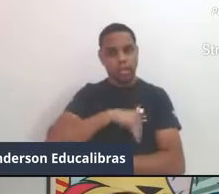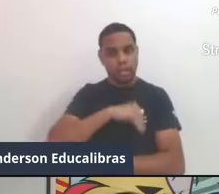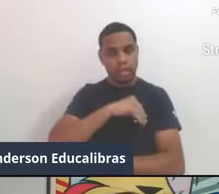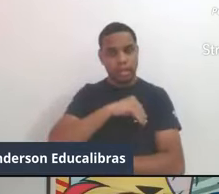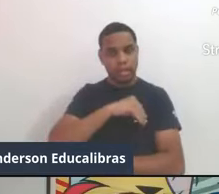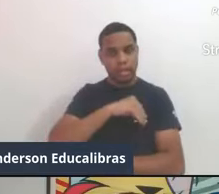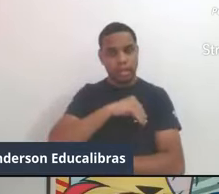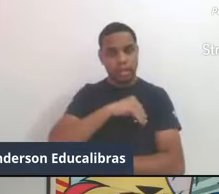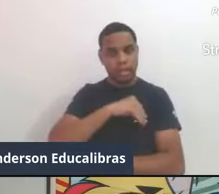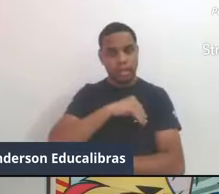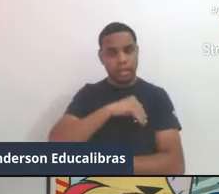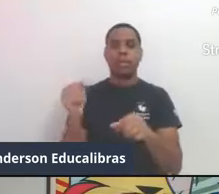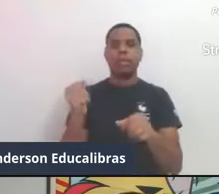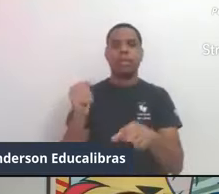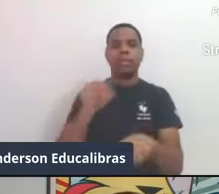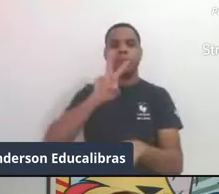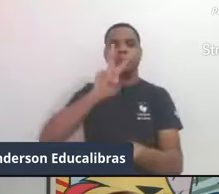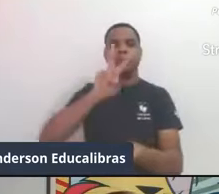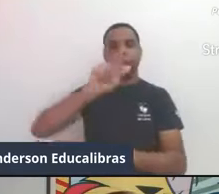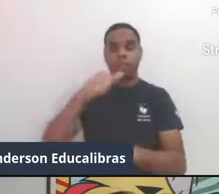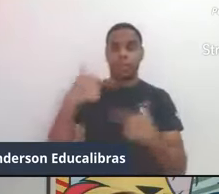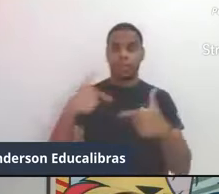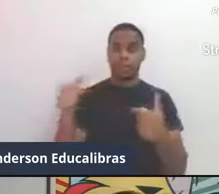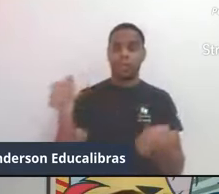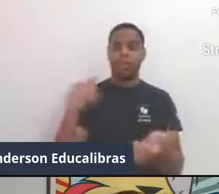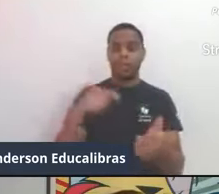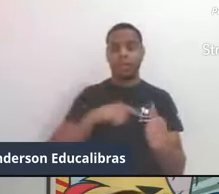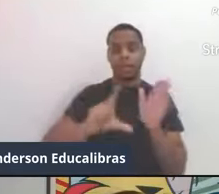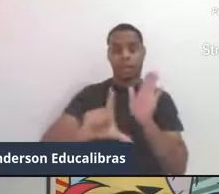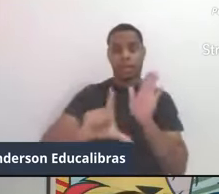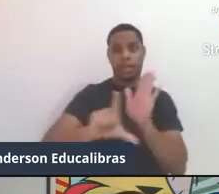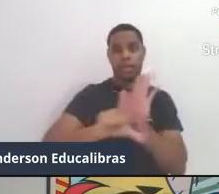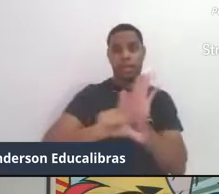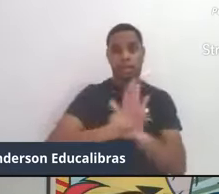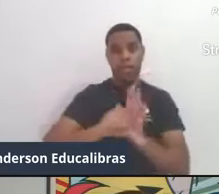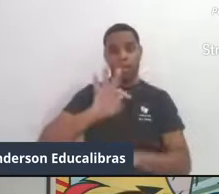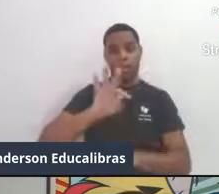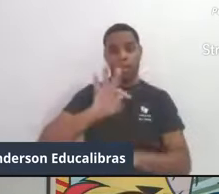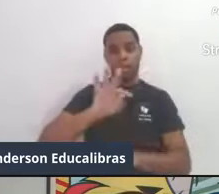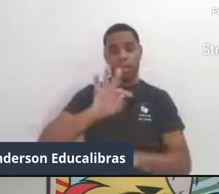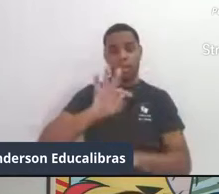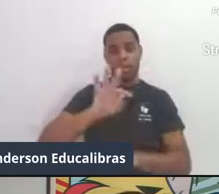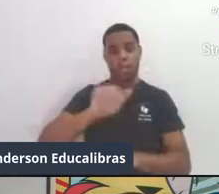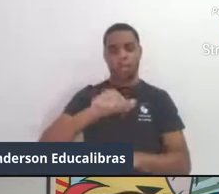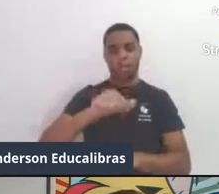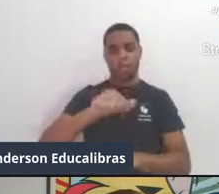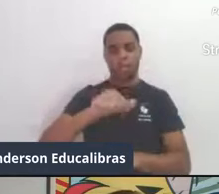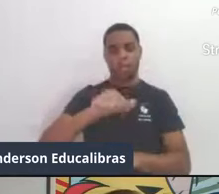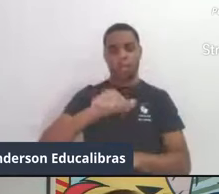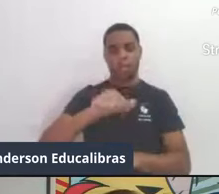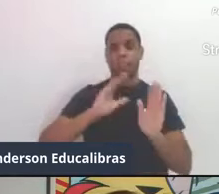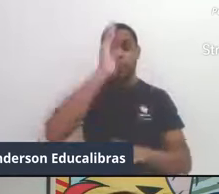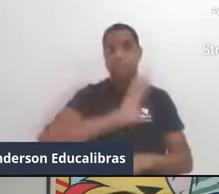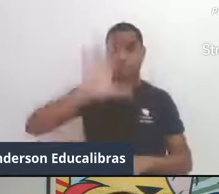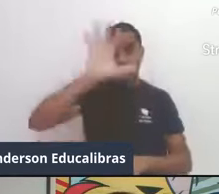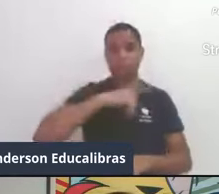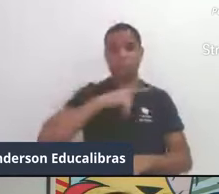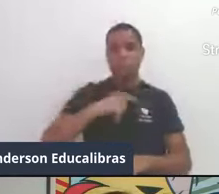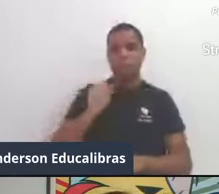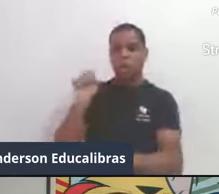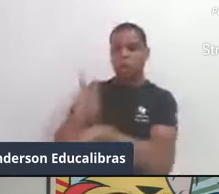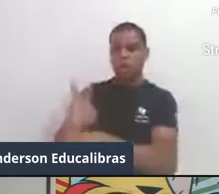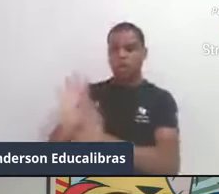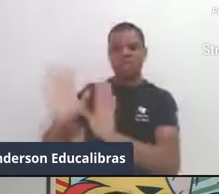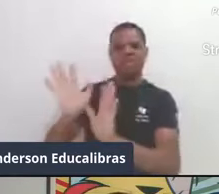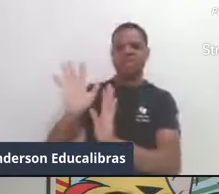postos de trabalho, né? A gente sabe que a gente tem a lei de cotas, mas que ainda tem muitas empresas no Brasil que pagam a multa em vez de contratar essas